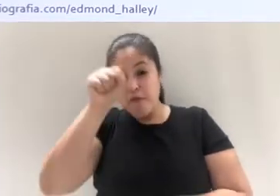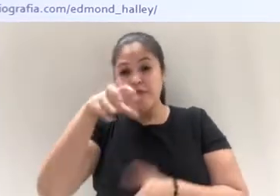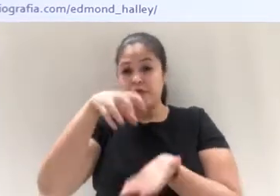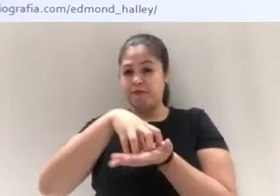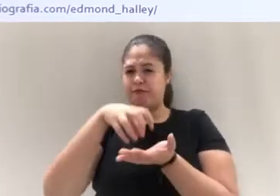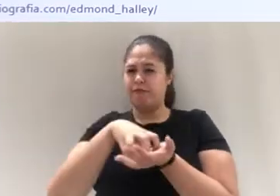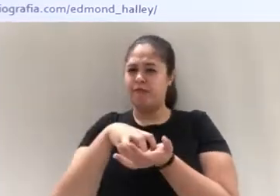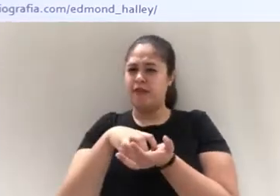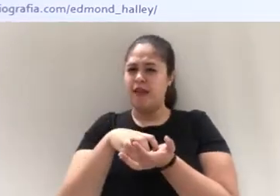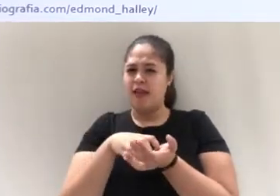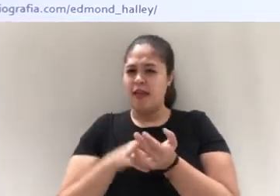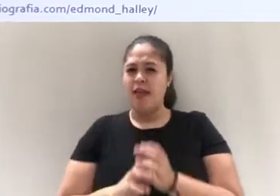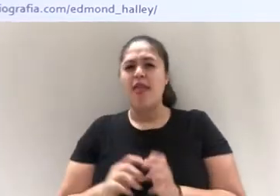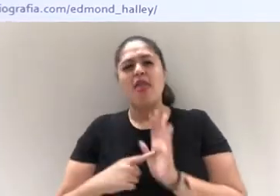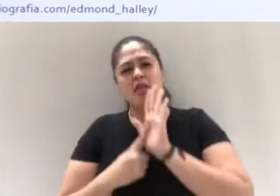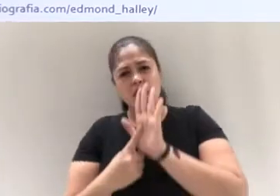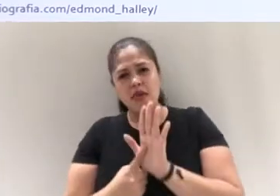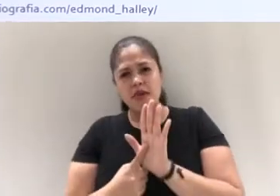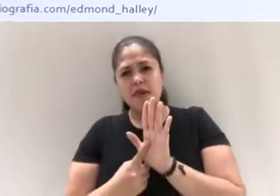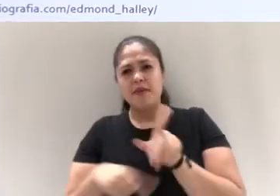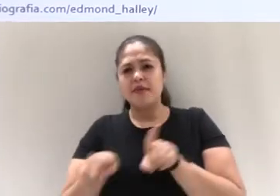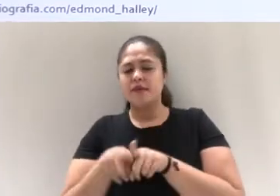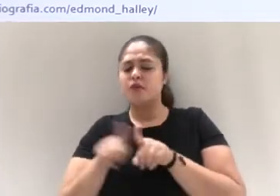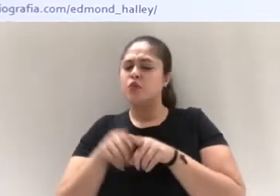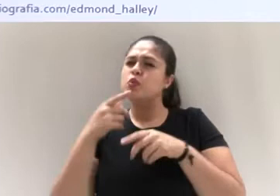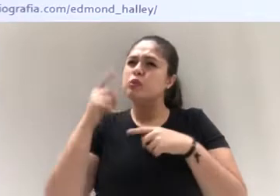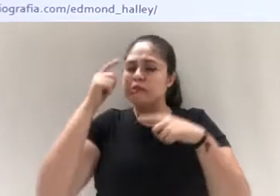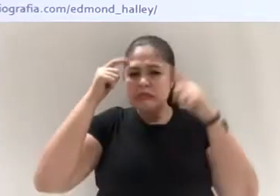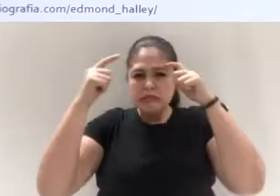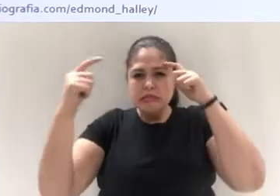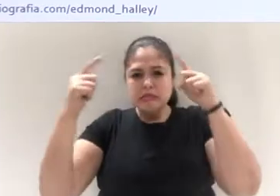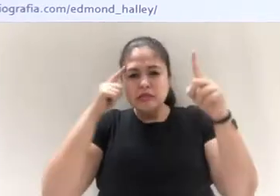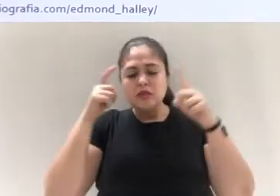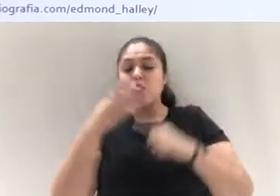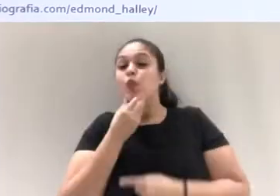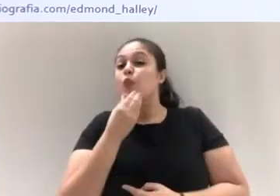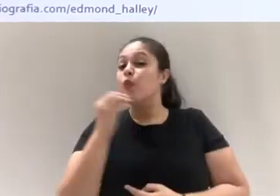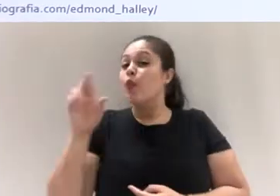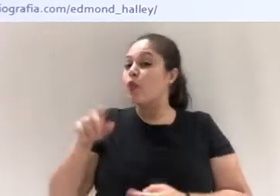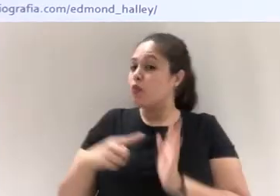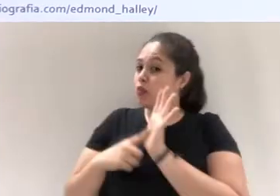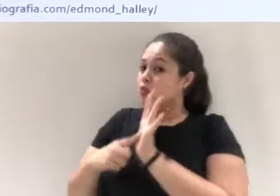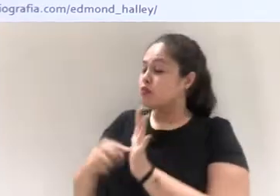Sol. Halley apresentou suas ideias para Newton.